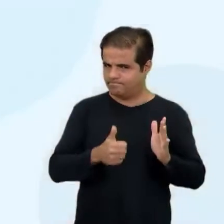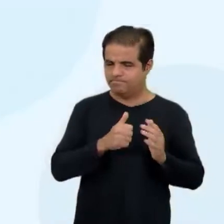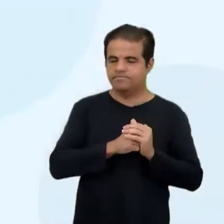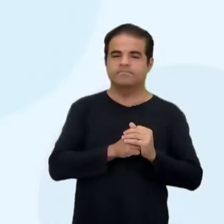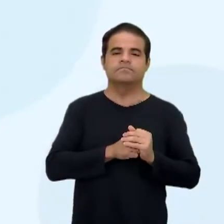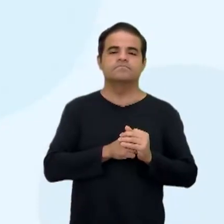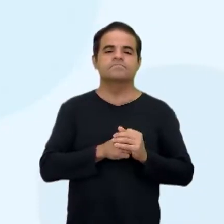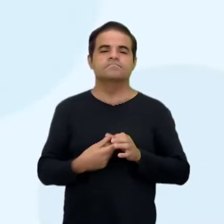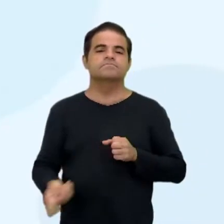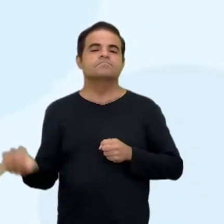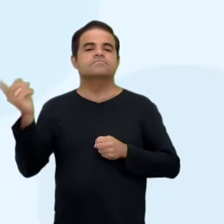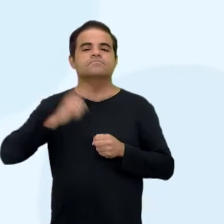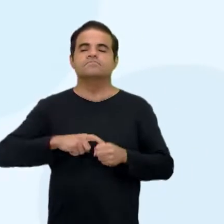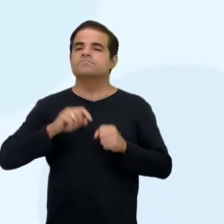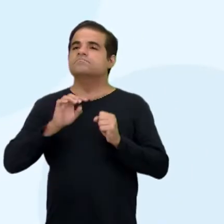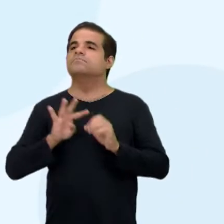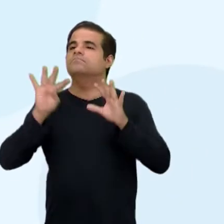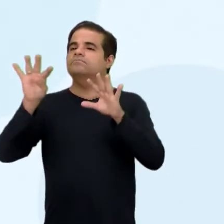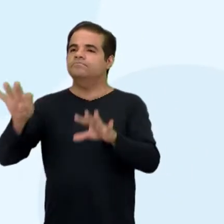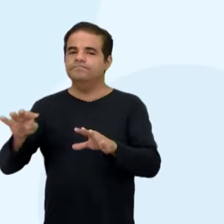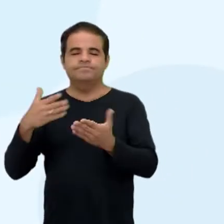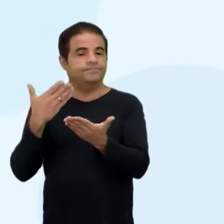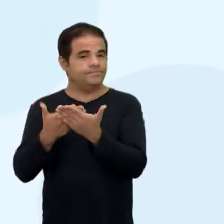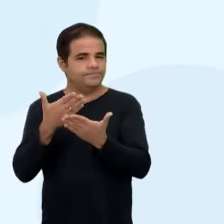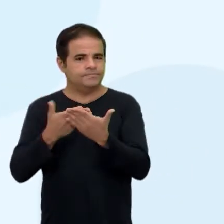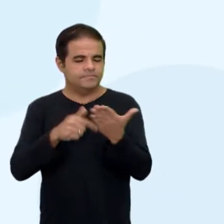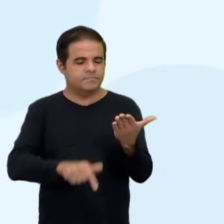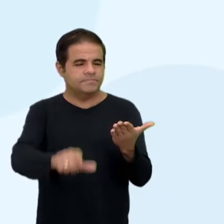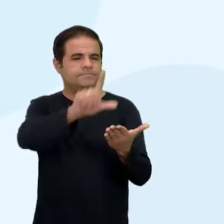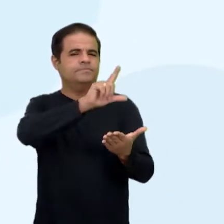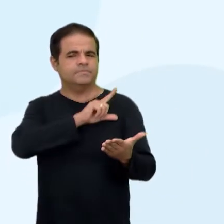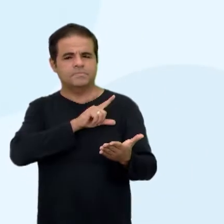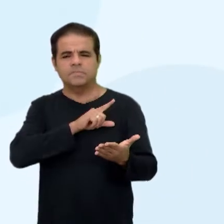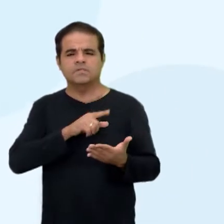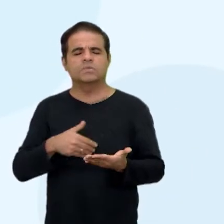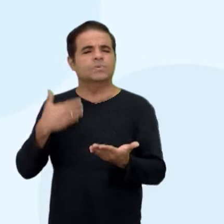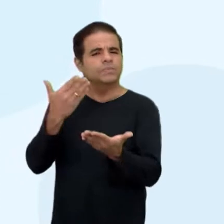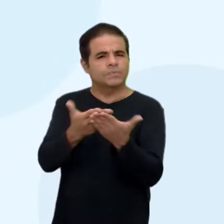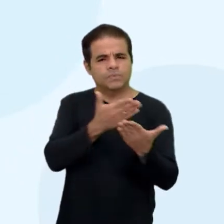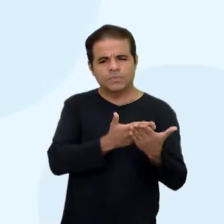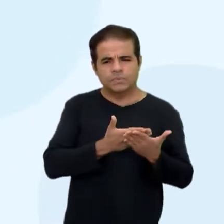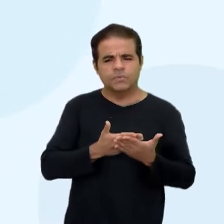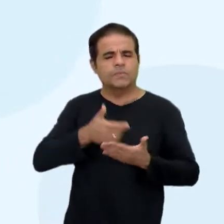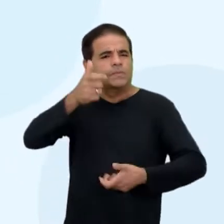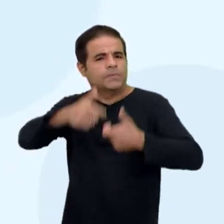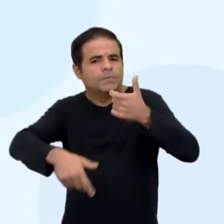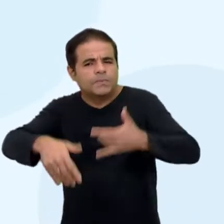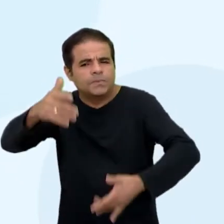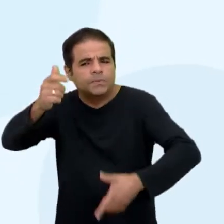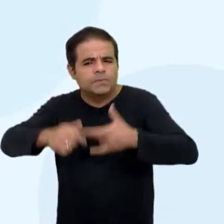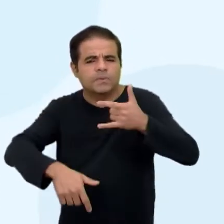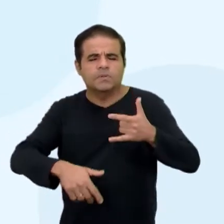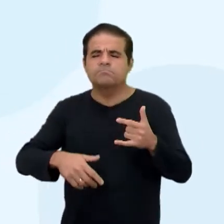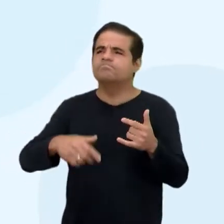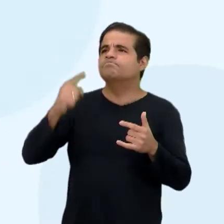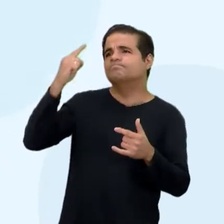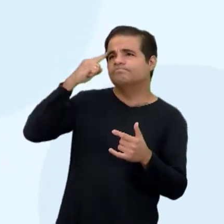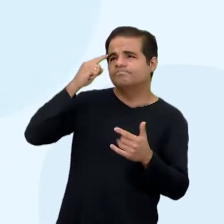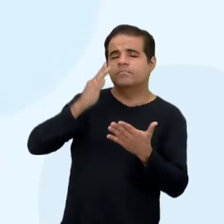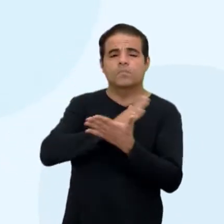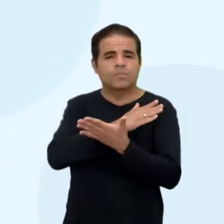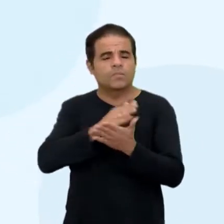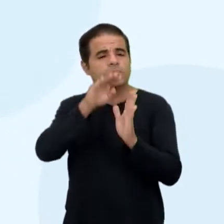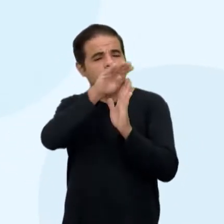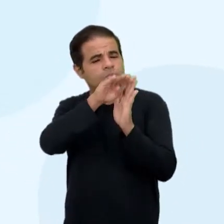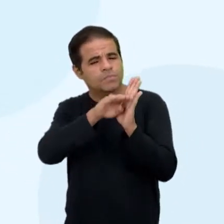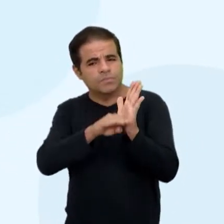aí para nossa tela, ó. Nas aulas anteriores, estudamos sobre o funcionamento dessas bombas, né? Bem como alguns